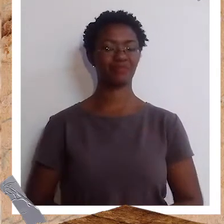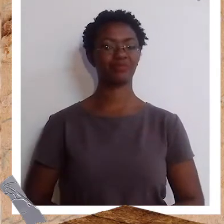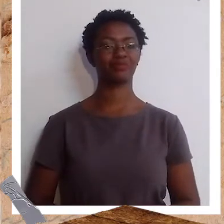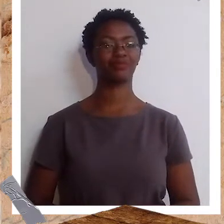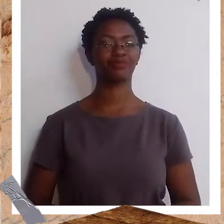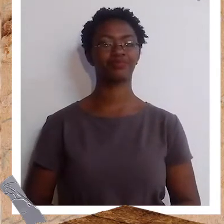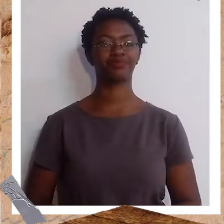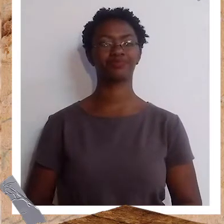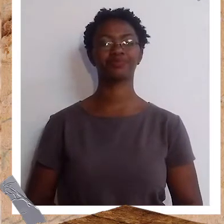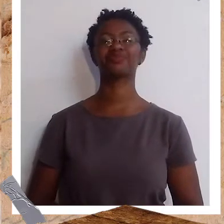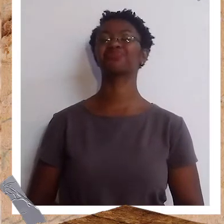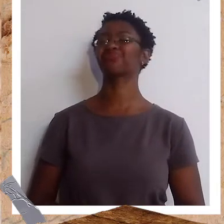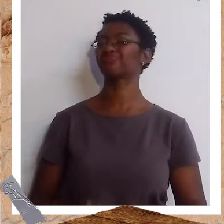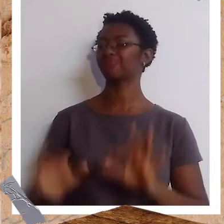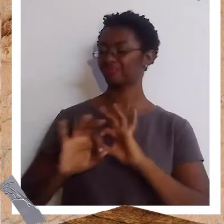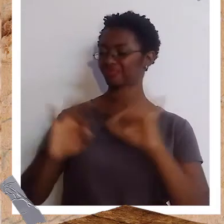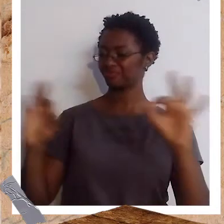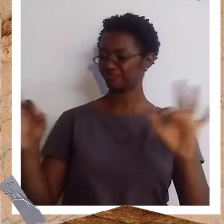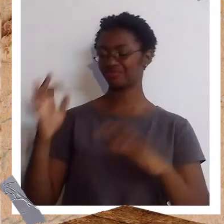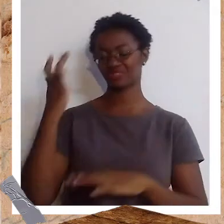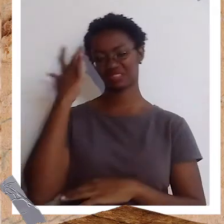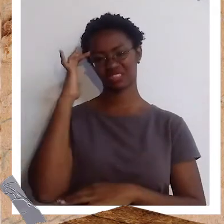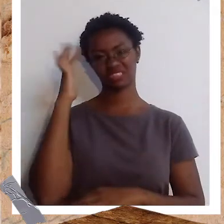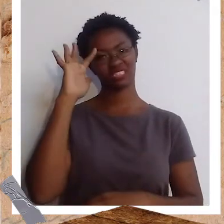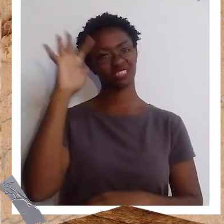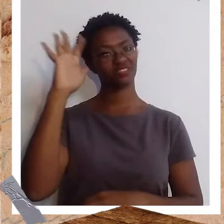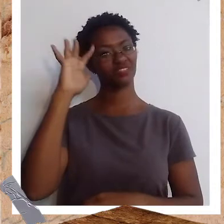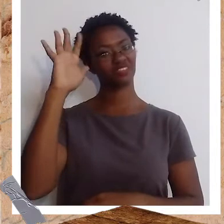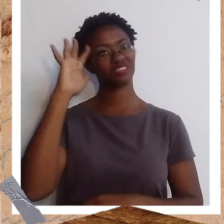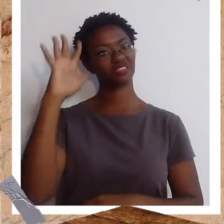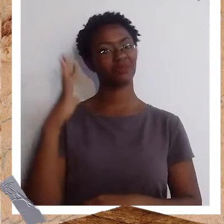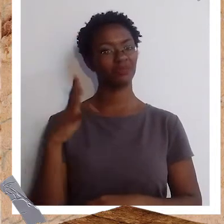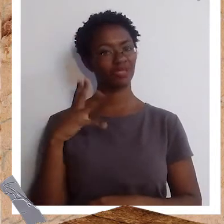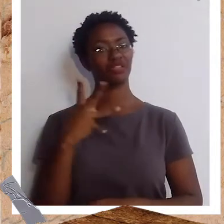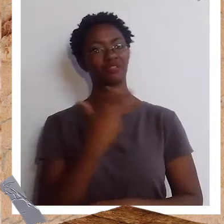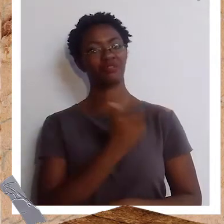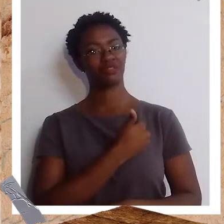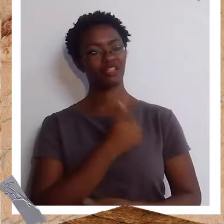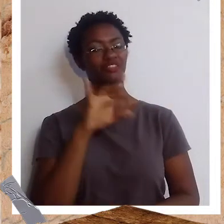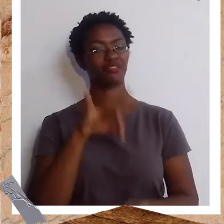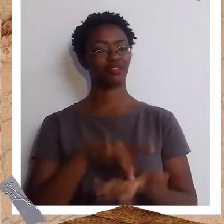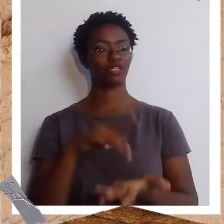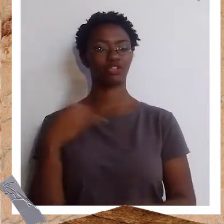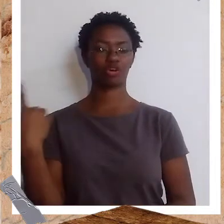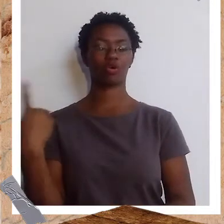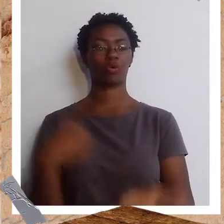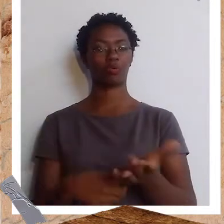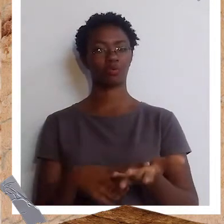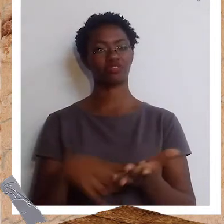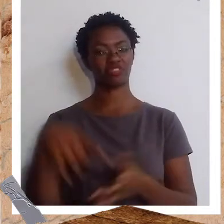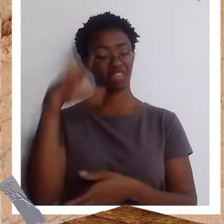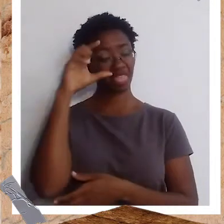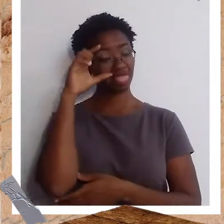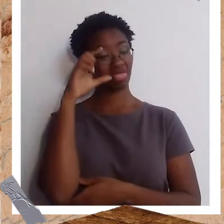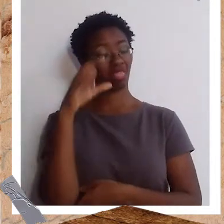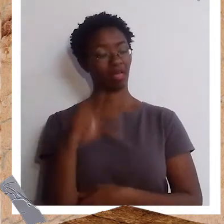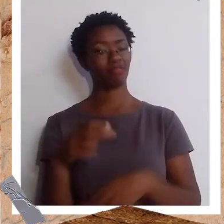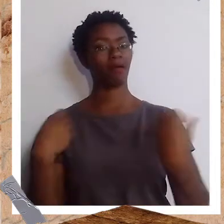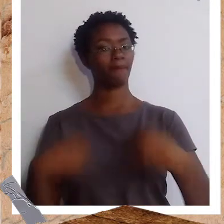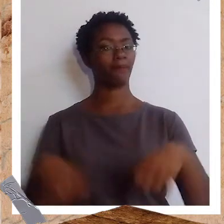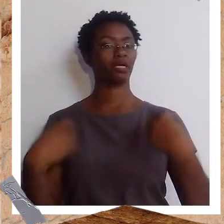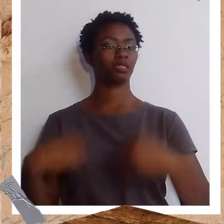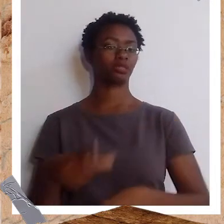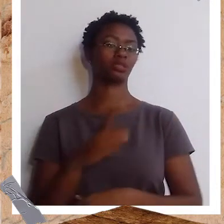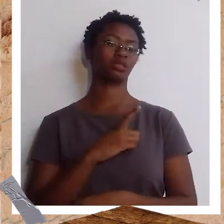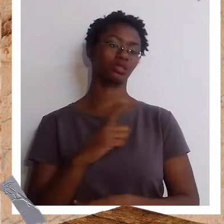Muito bom, acho que é uma reflexão realmente, mais do que uma reflexão, é um compromisso, né? É uma atenção que a gente tem que ter